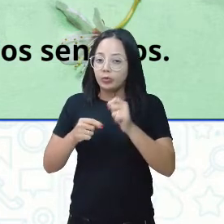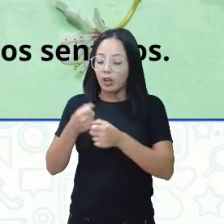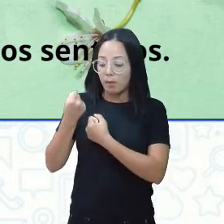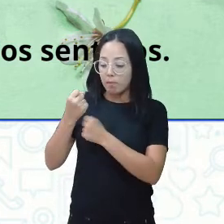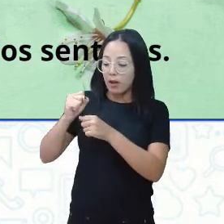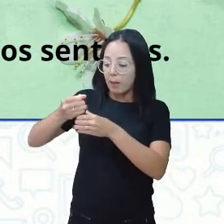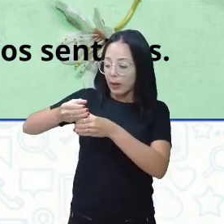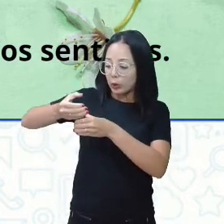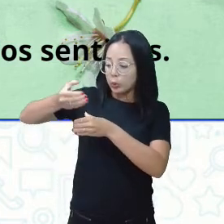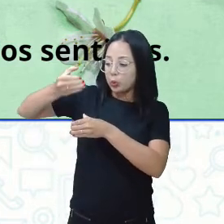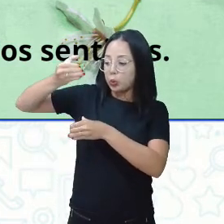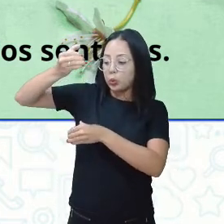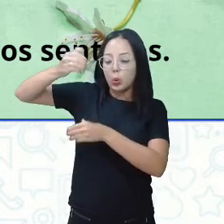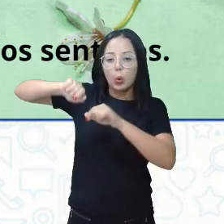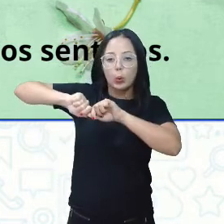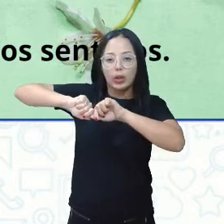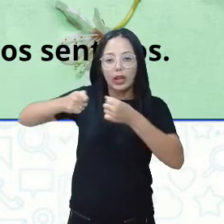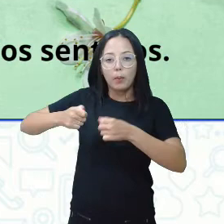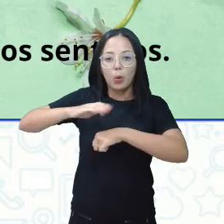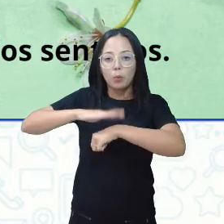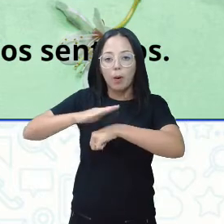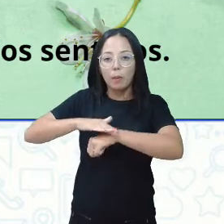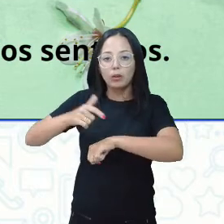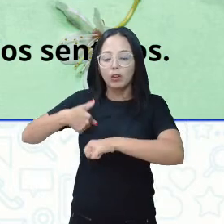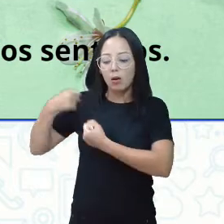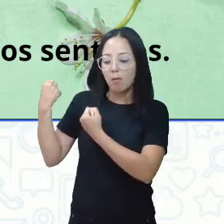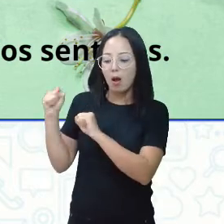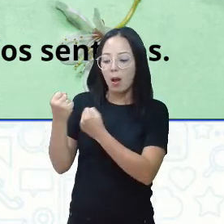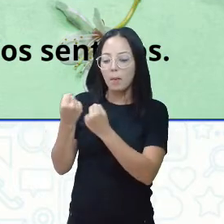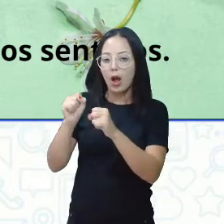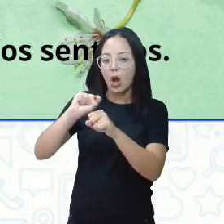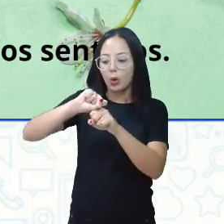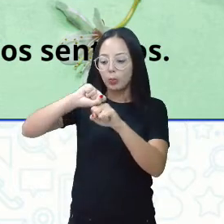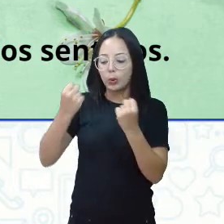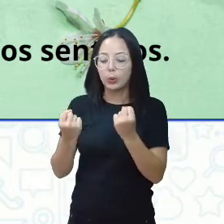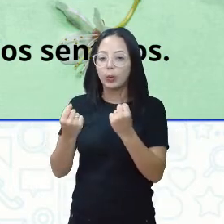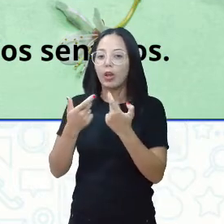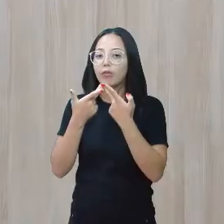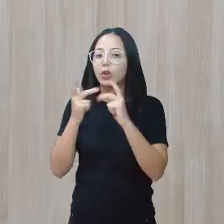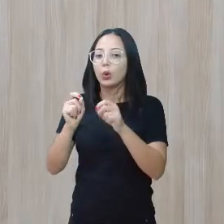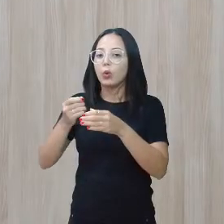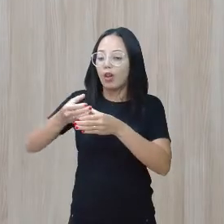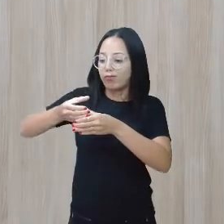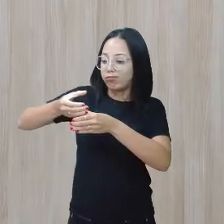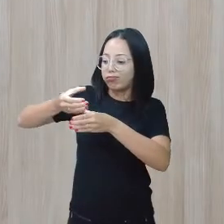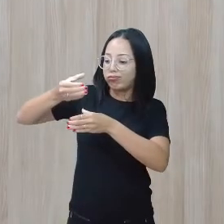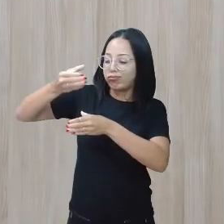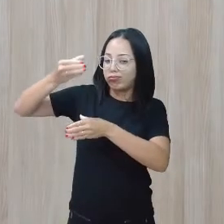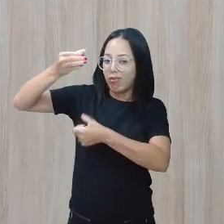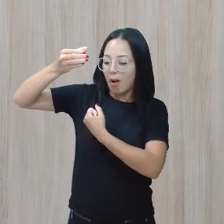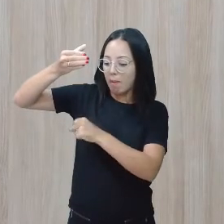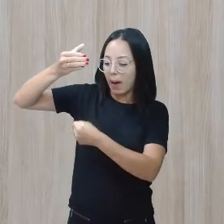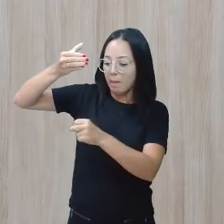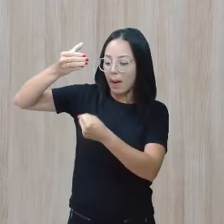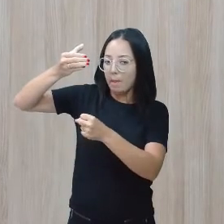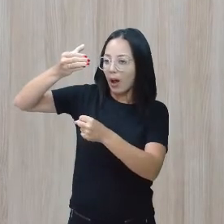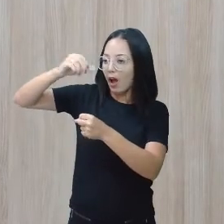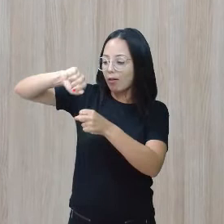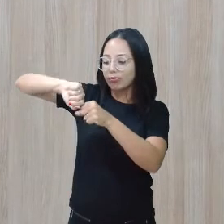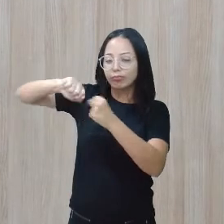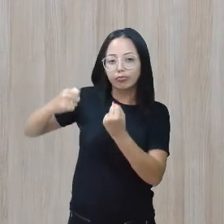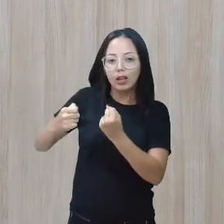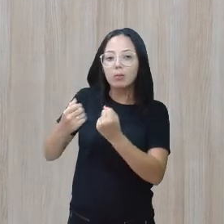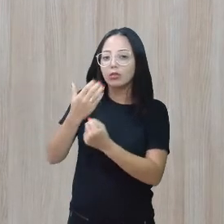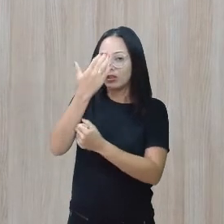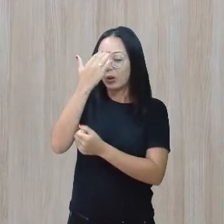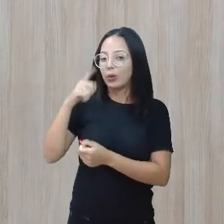o cabo da vassoura quebrou durante a limpeza. Então, eu estou querendo falar do pedaço de madeira que está fixado à vassoura, que